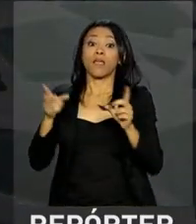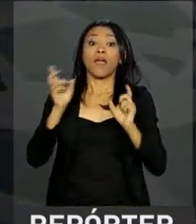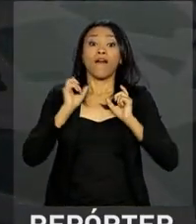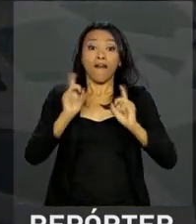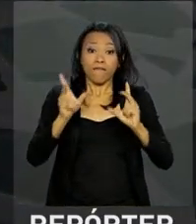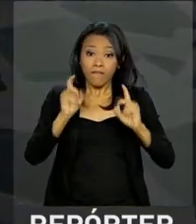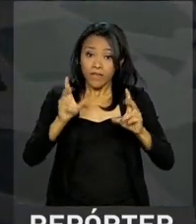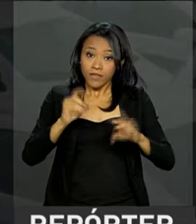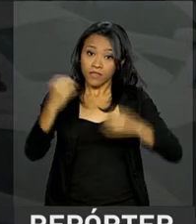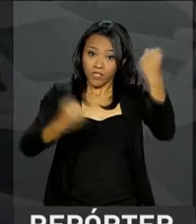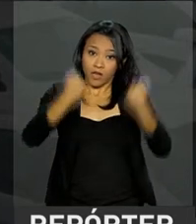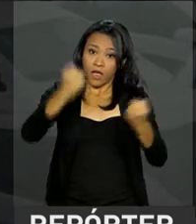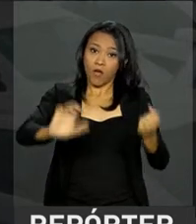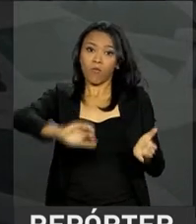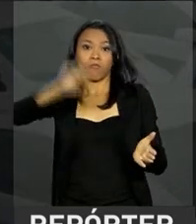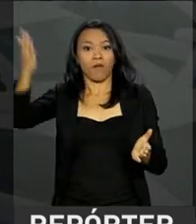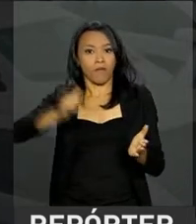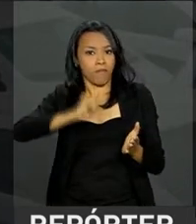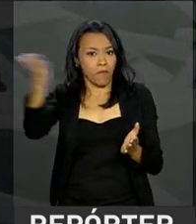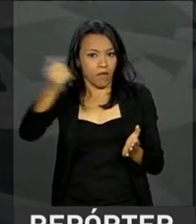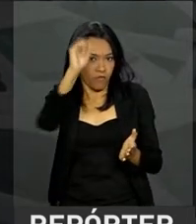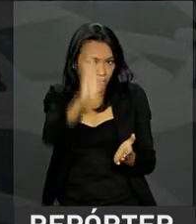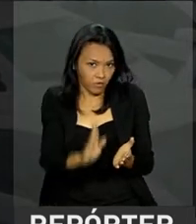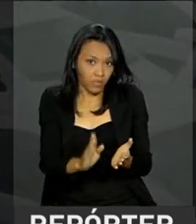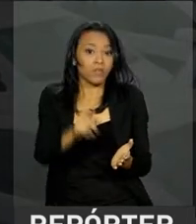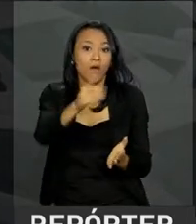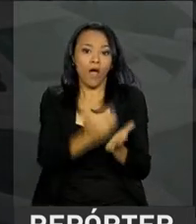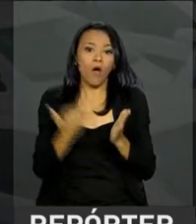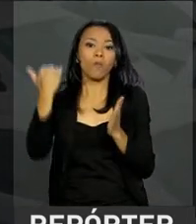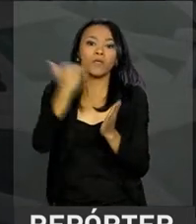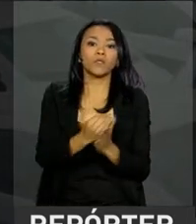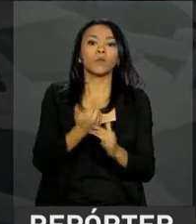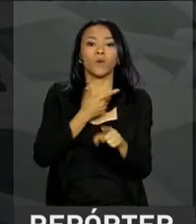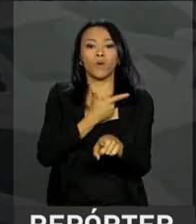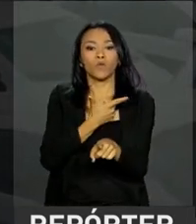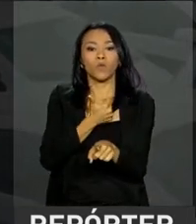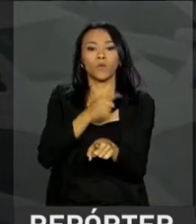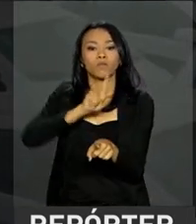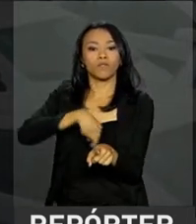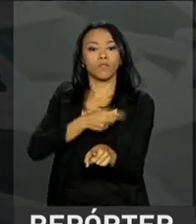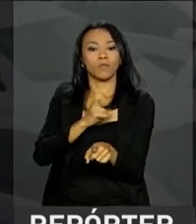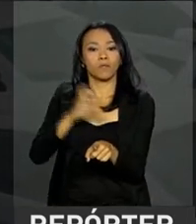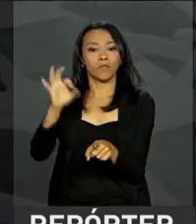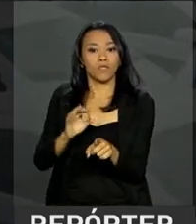de veículos também avançou em outubro, 2,5% em relação a setembro,